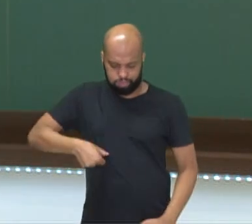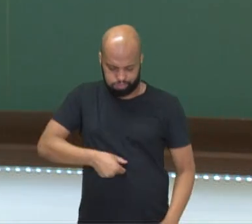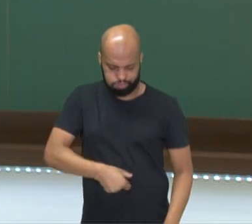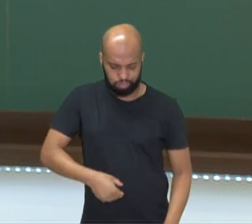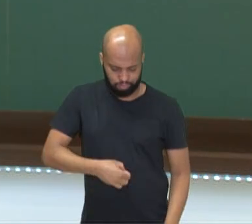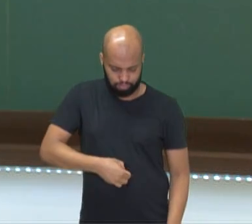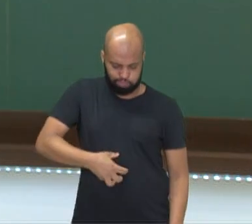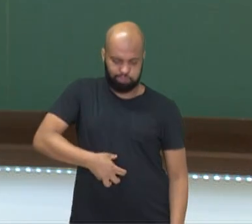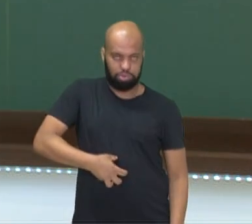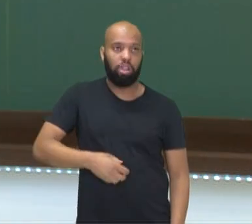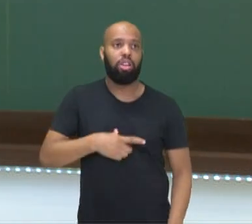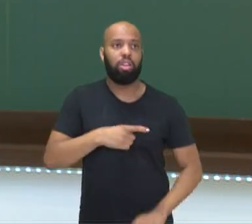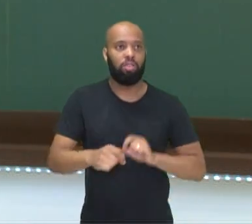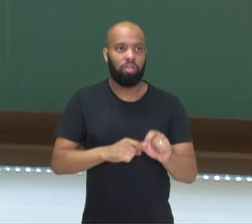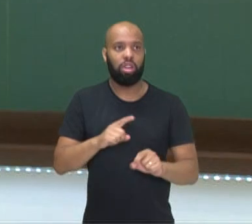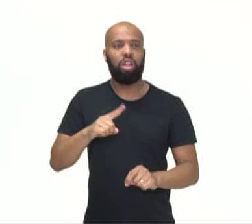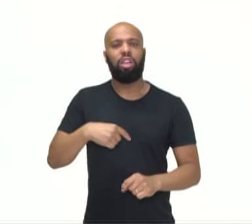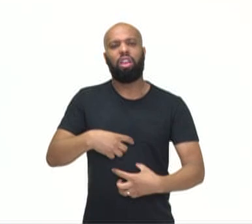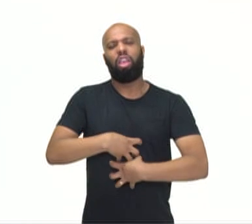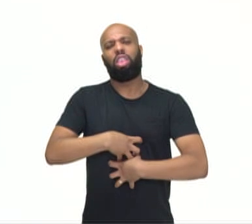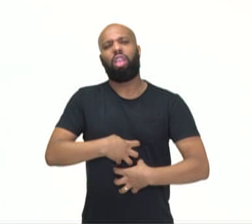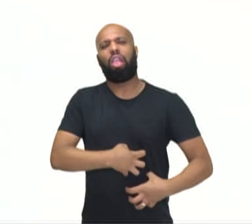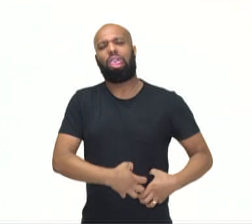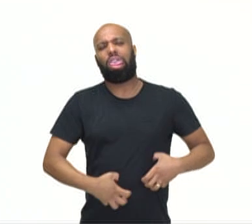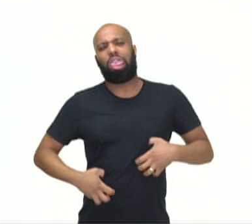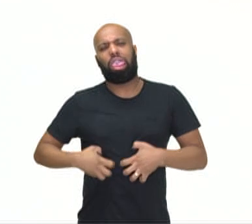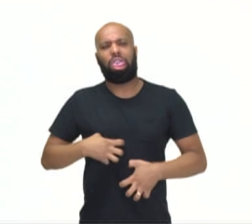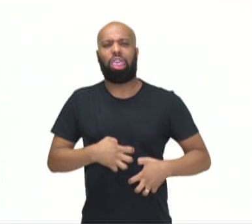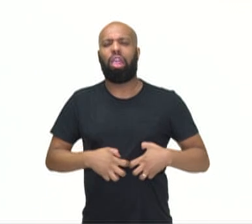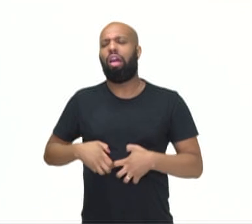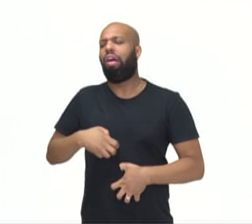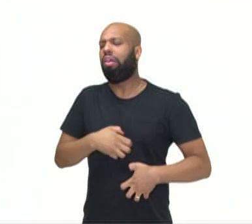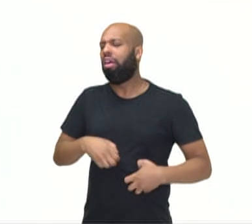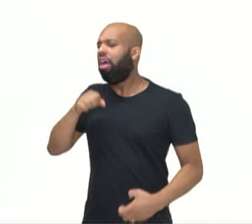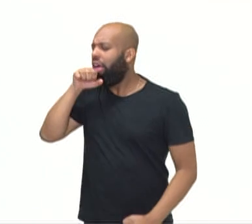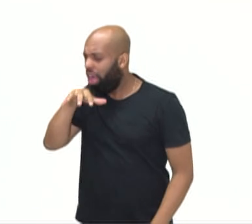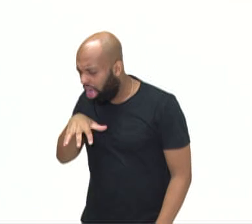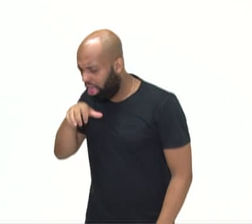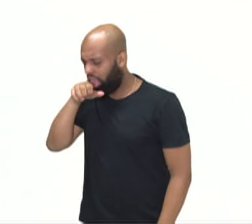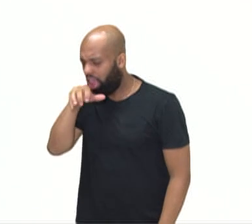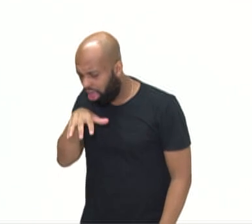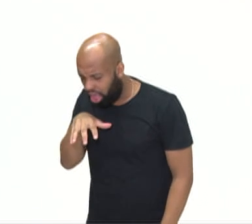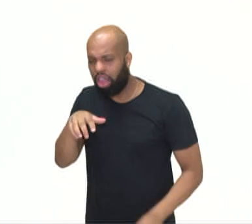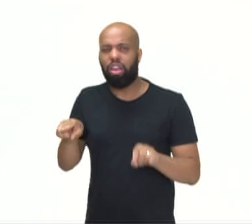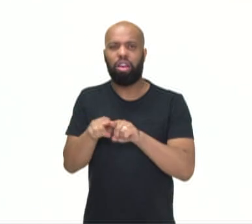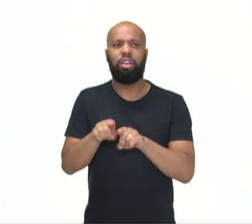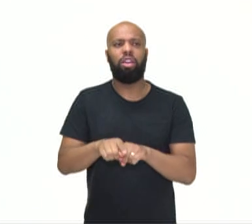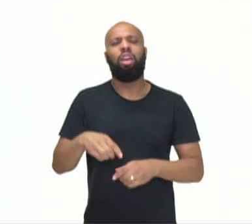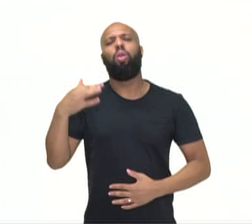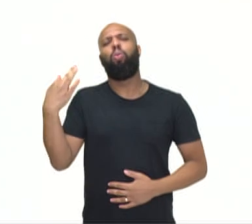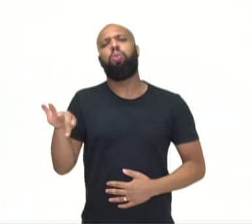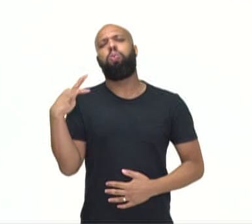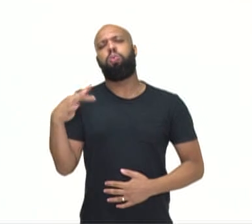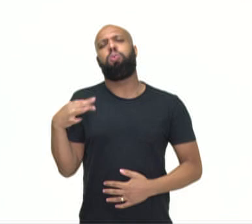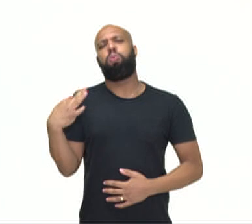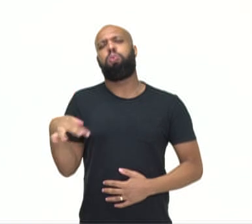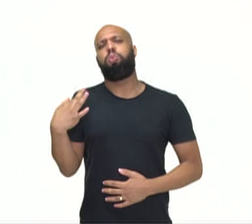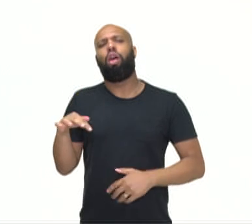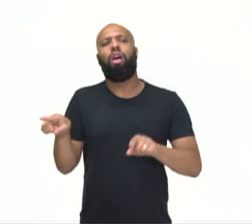associado, né, então, com náuseas, vômito, enjoo, dores de